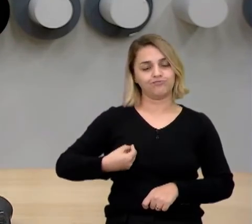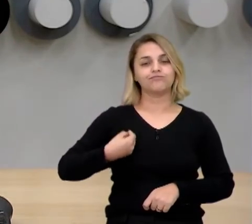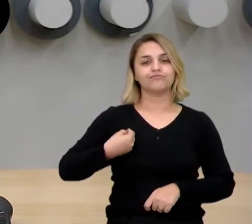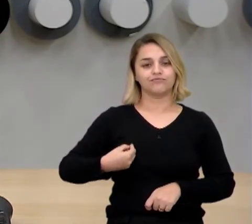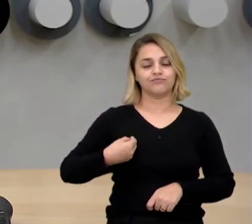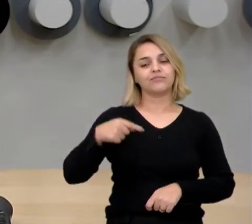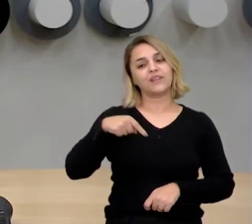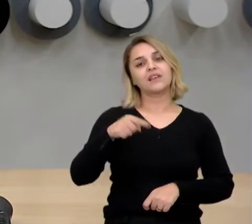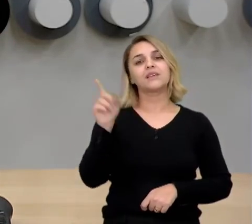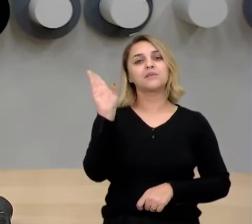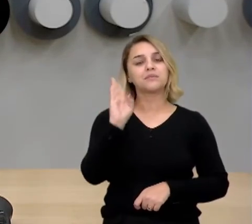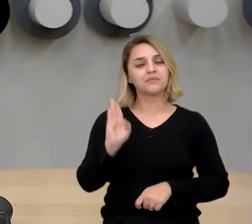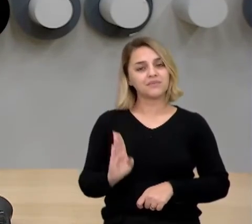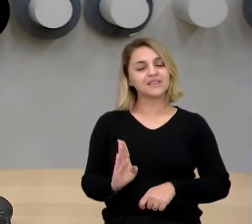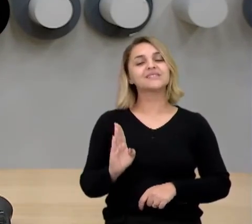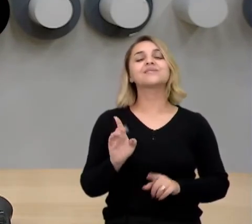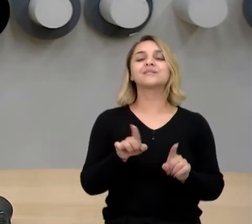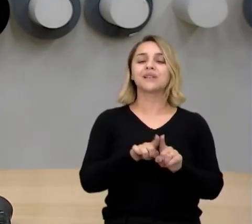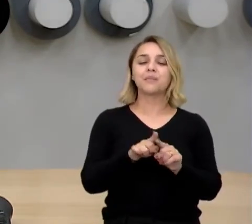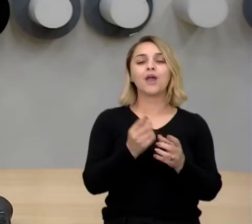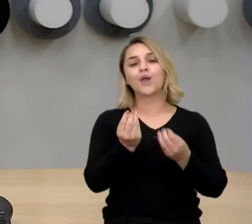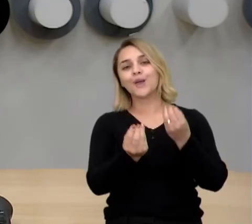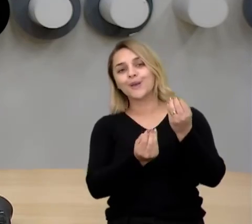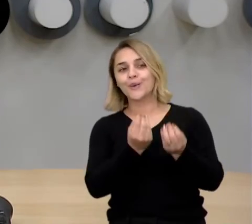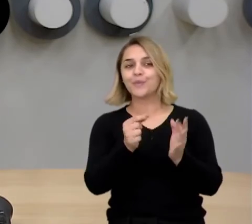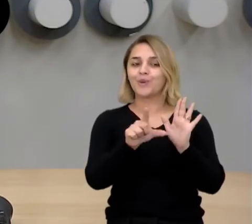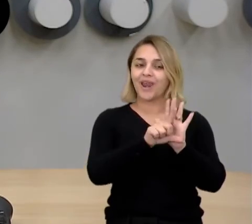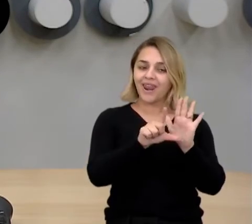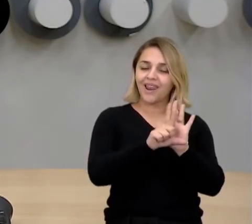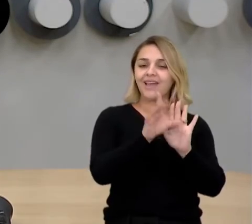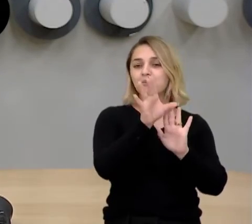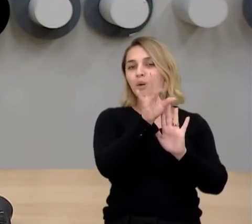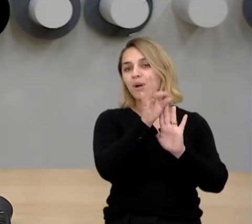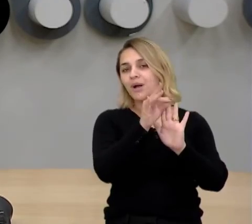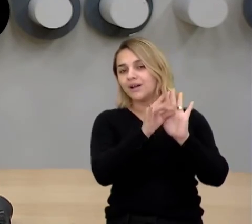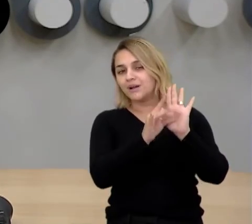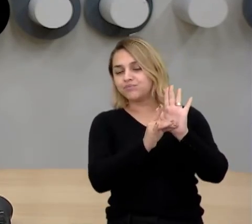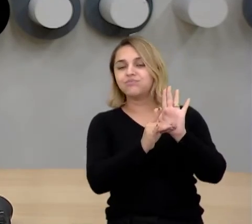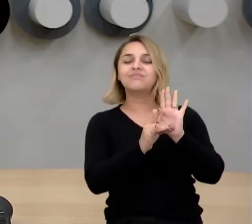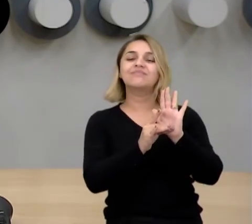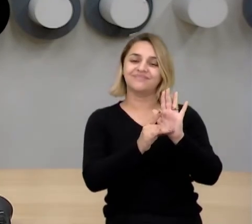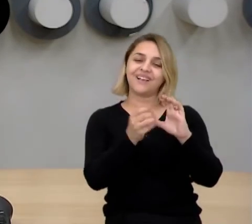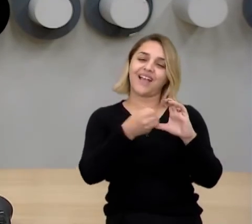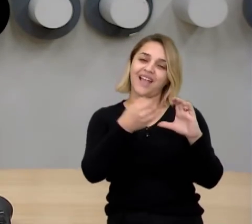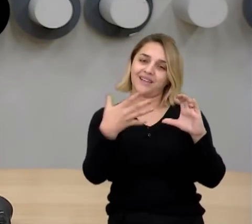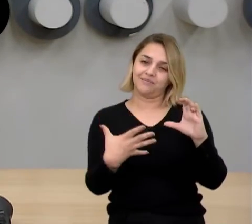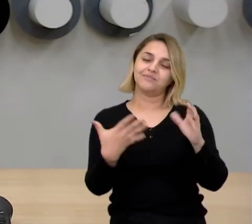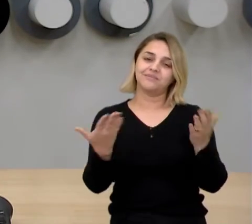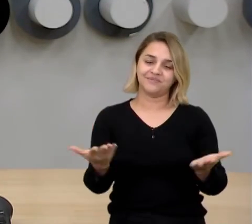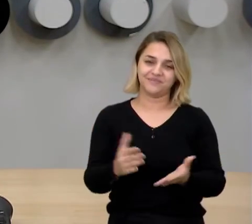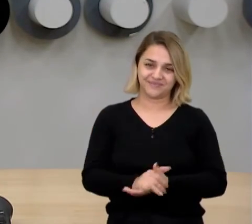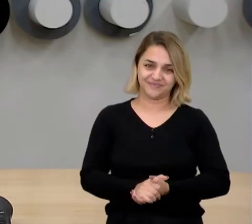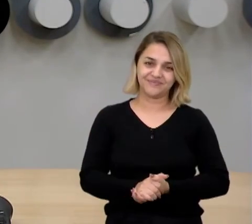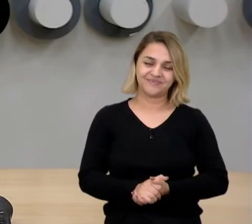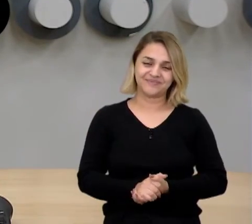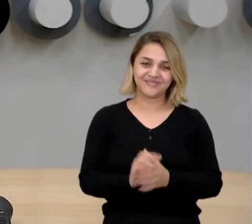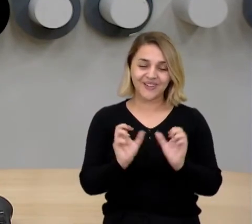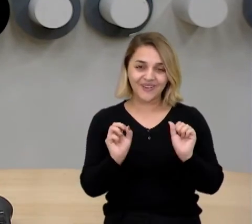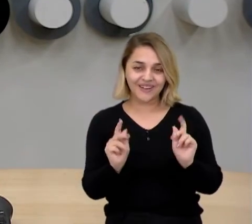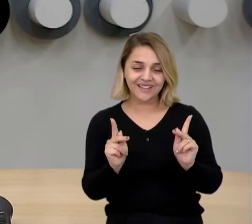no nosso país, e como é que cada uma delas funciona, para que serve, quem pode propor e etc.